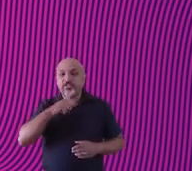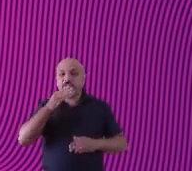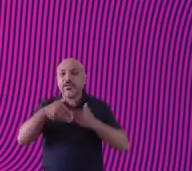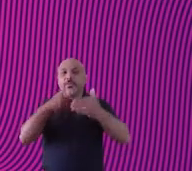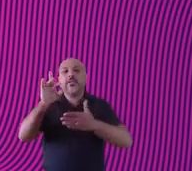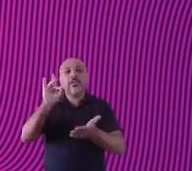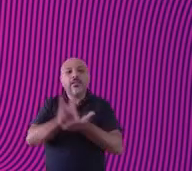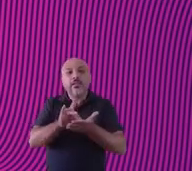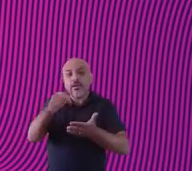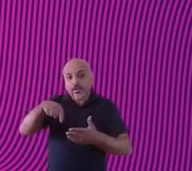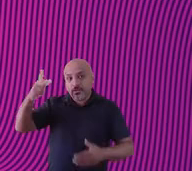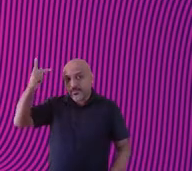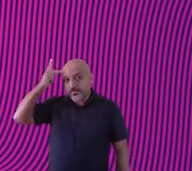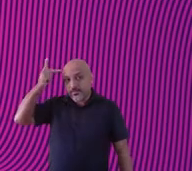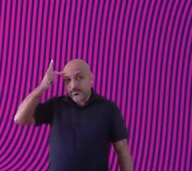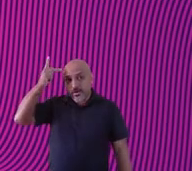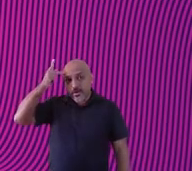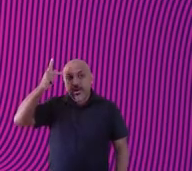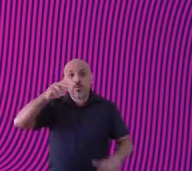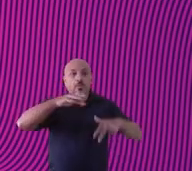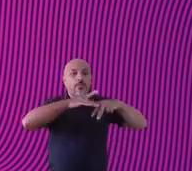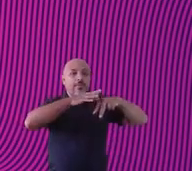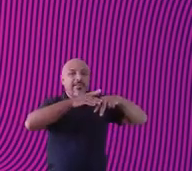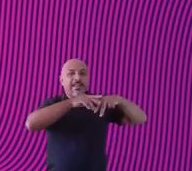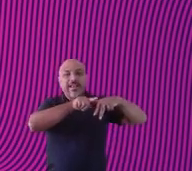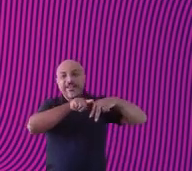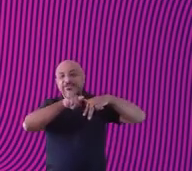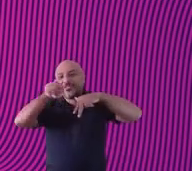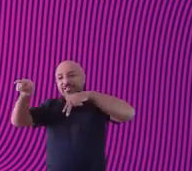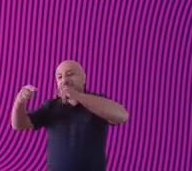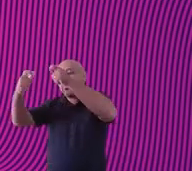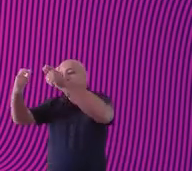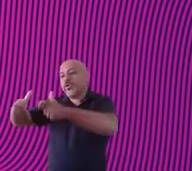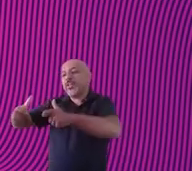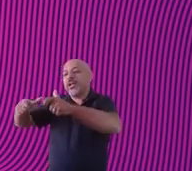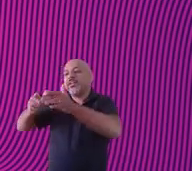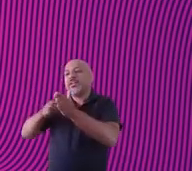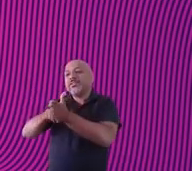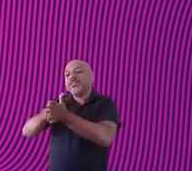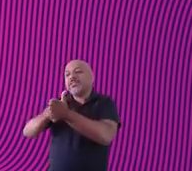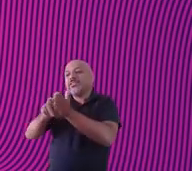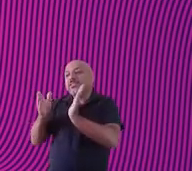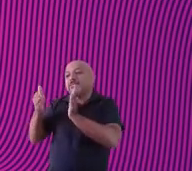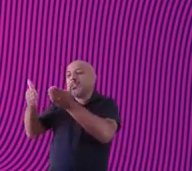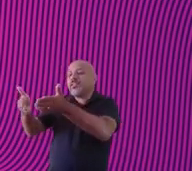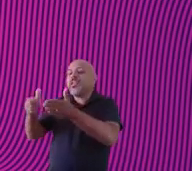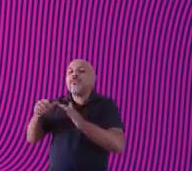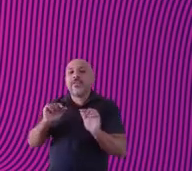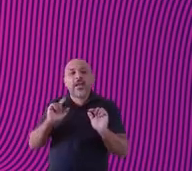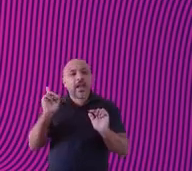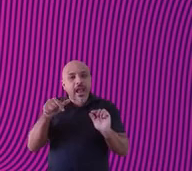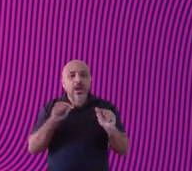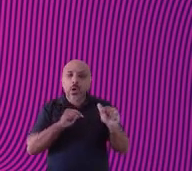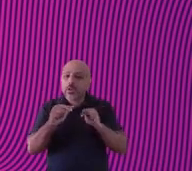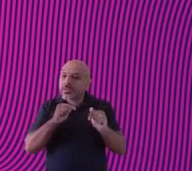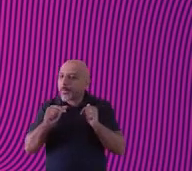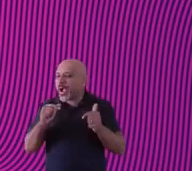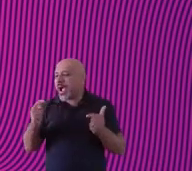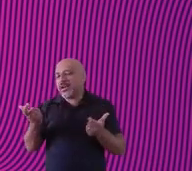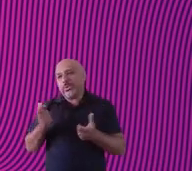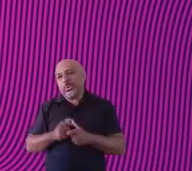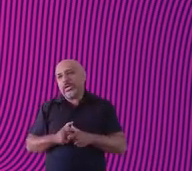aqui em São Paulo classes tem que ir até uma unidade específica é um trabalho relativamente